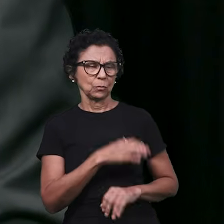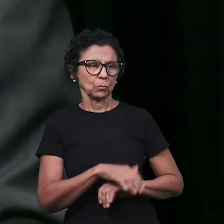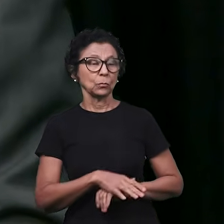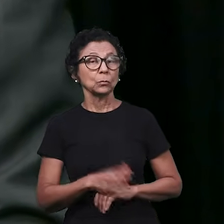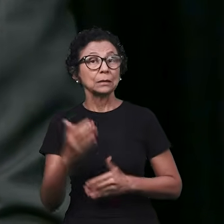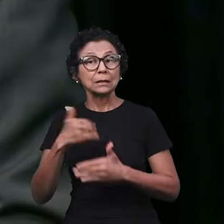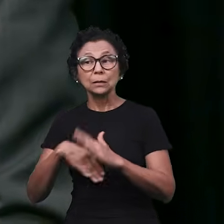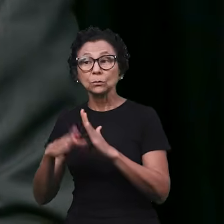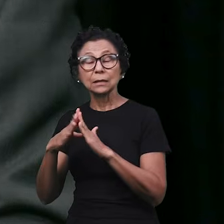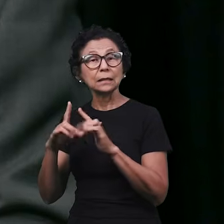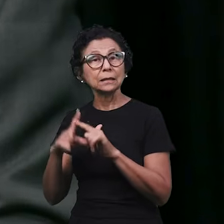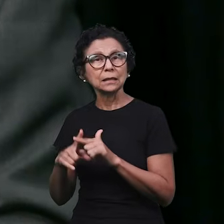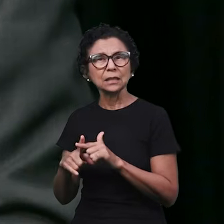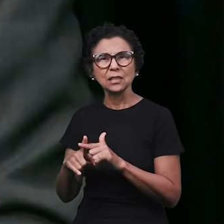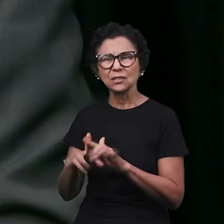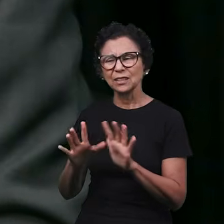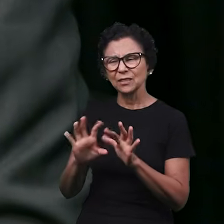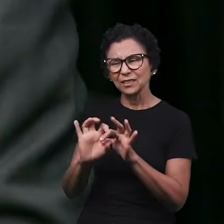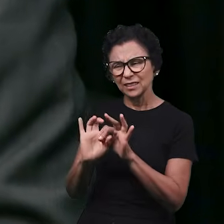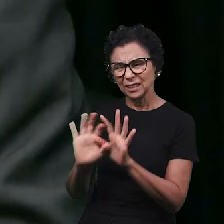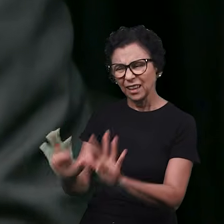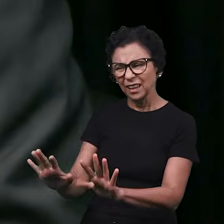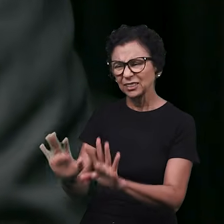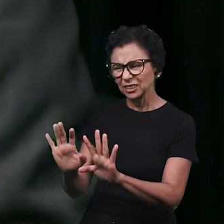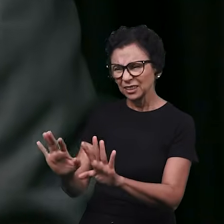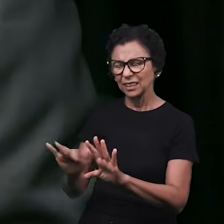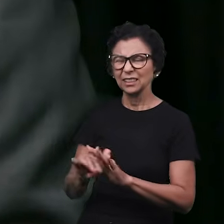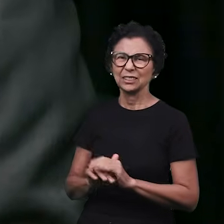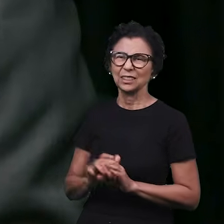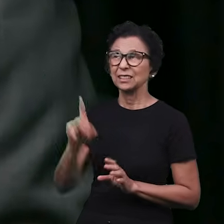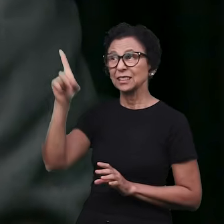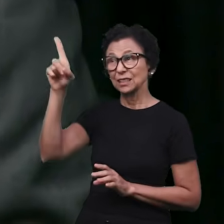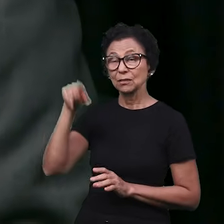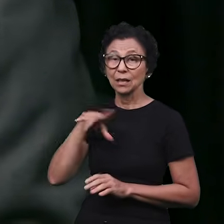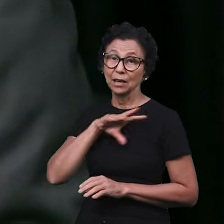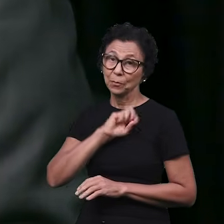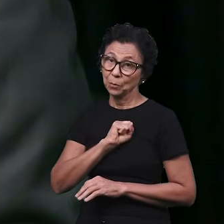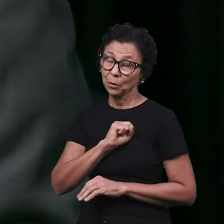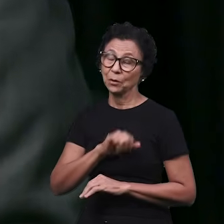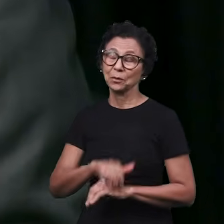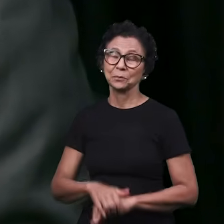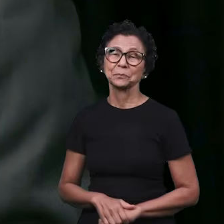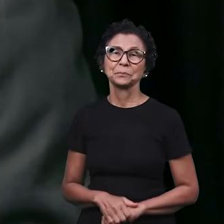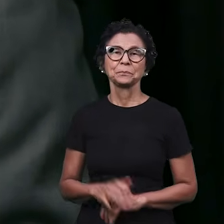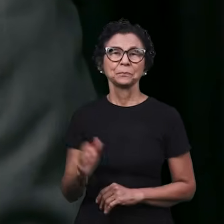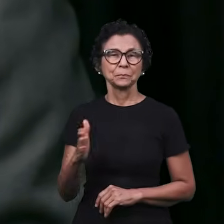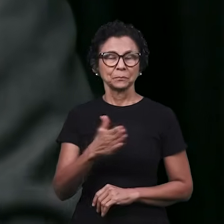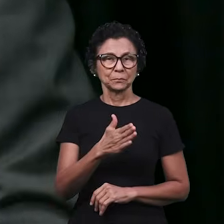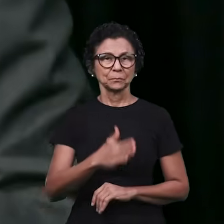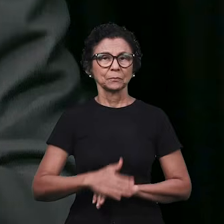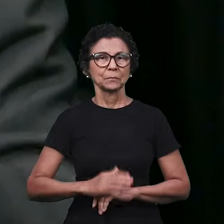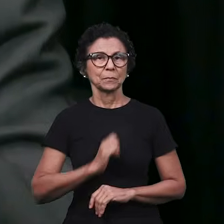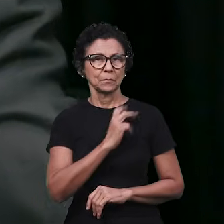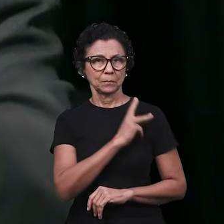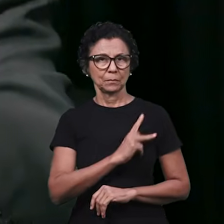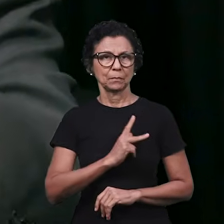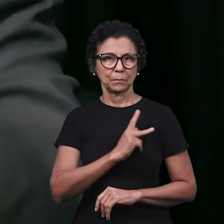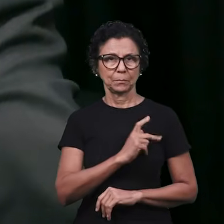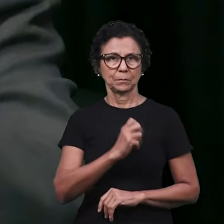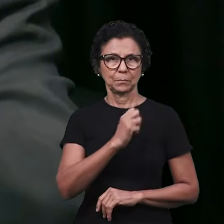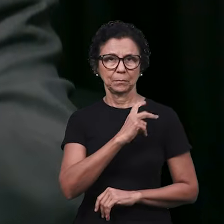da igreja. Não é um ensino bíblico, né? Você pega o próprio apóstolo Paulo, falando lá no caso